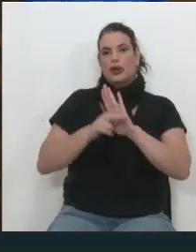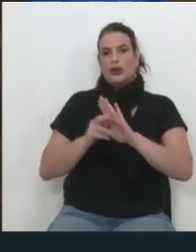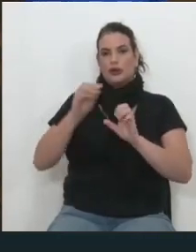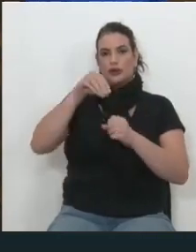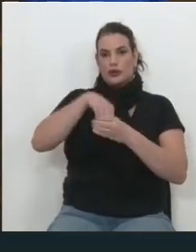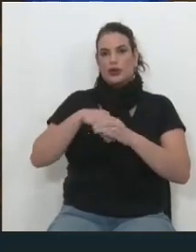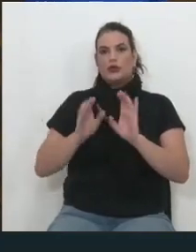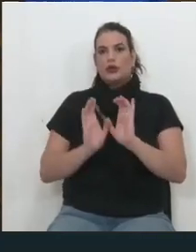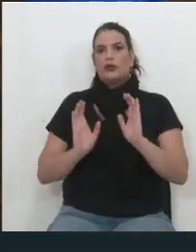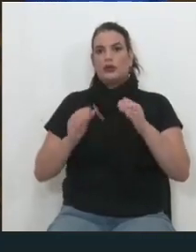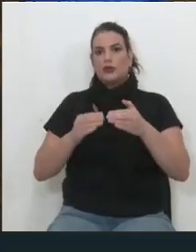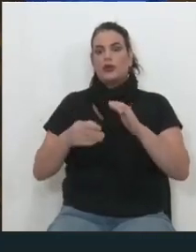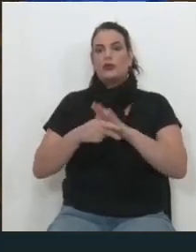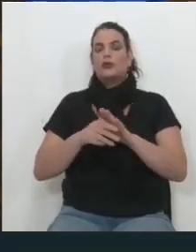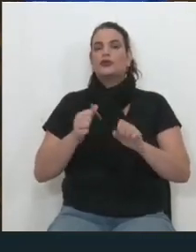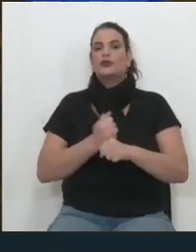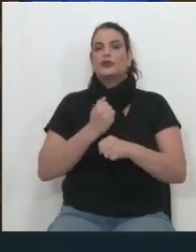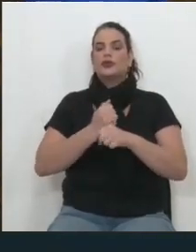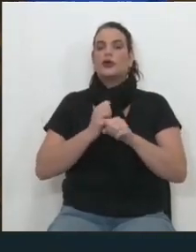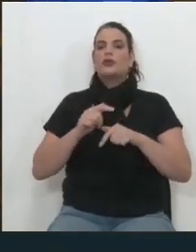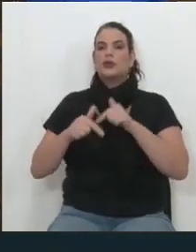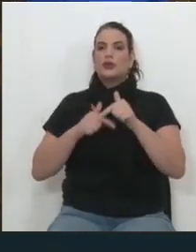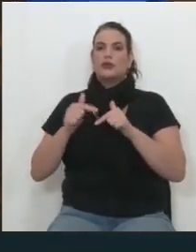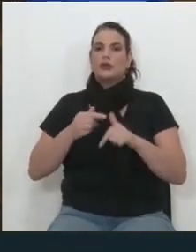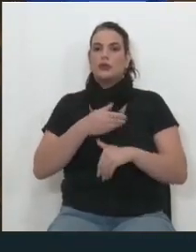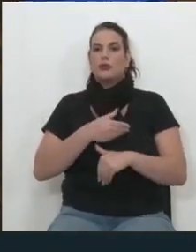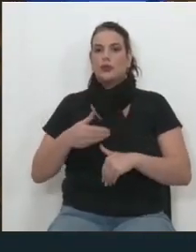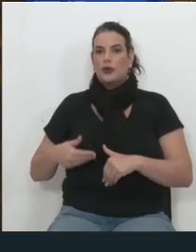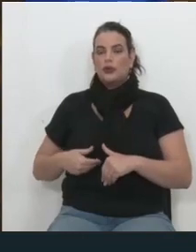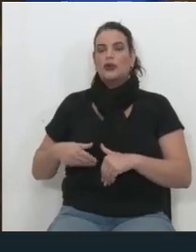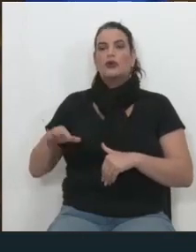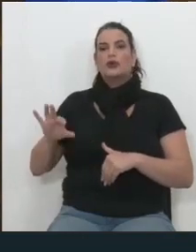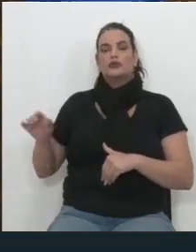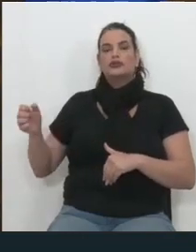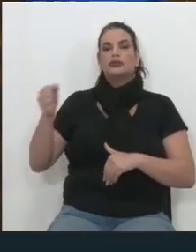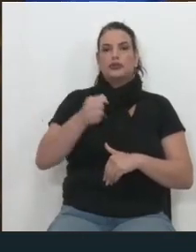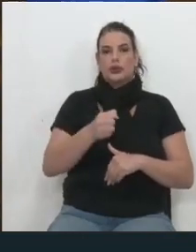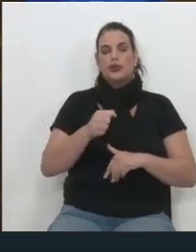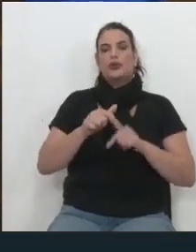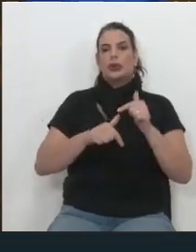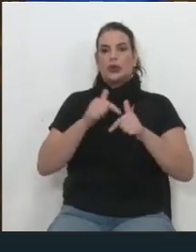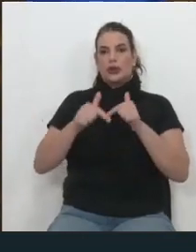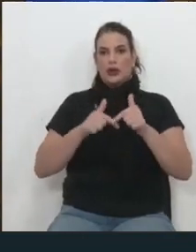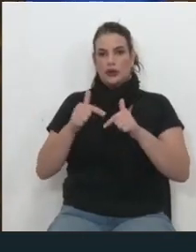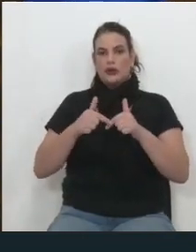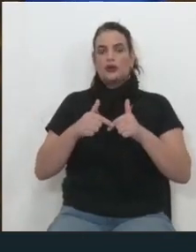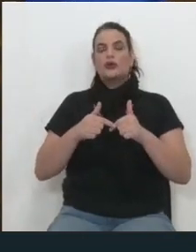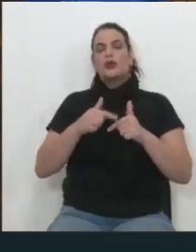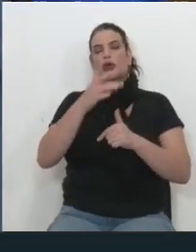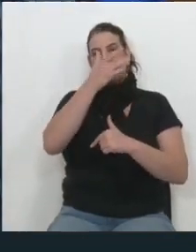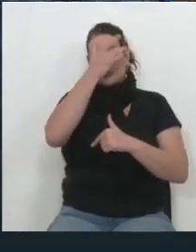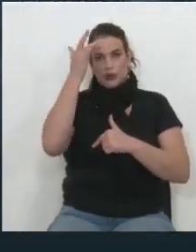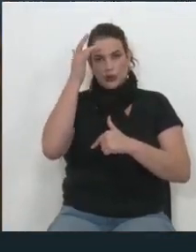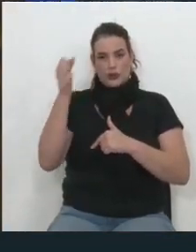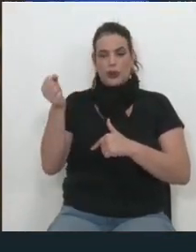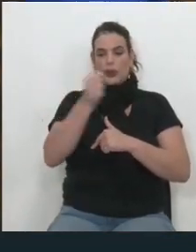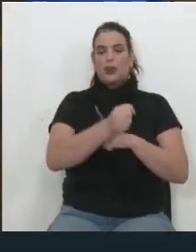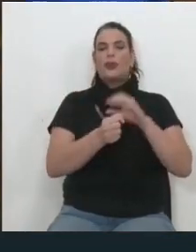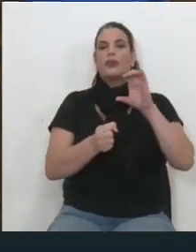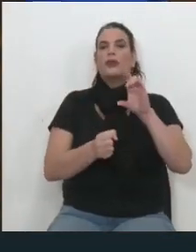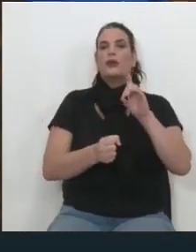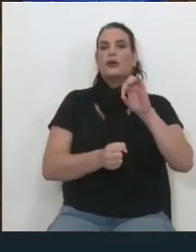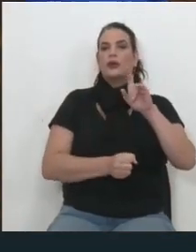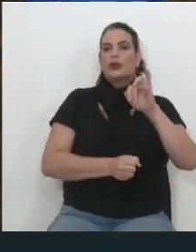Comissão Permanente de Obras e Serviços Públicos indicou o servidor Odair Luiz